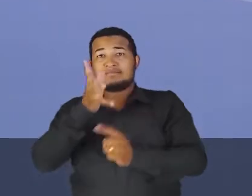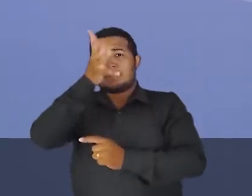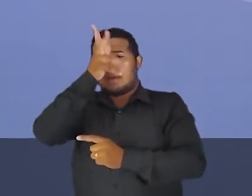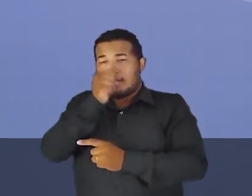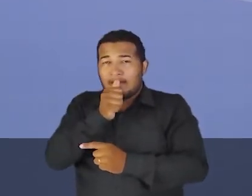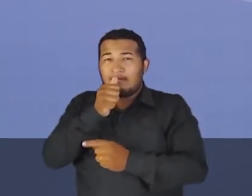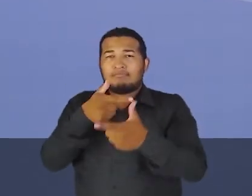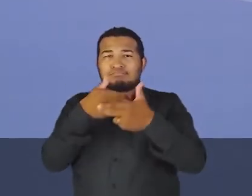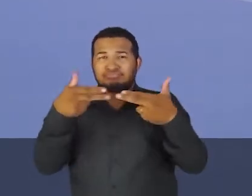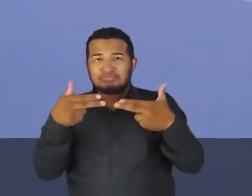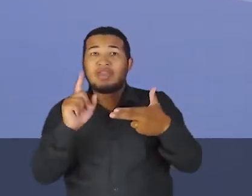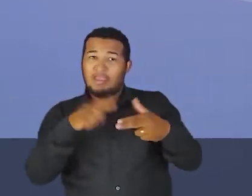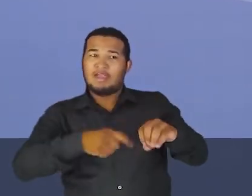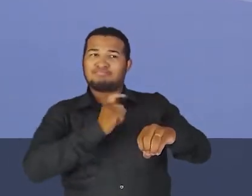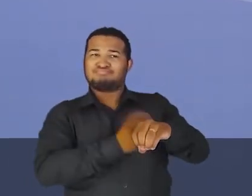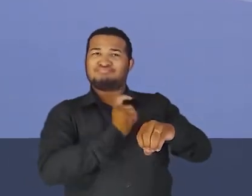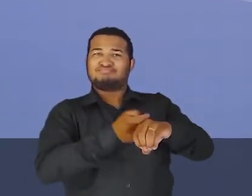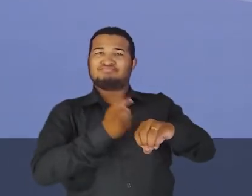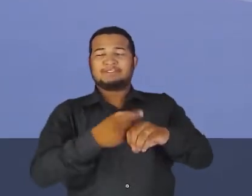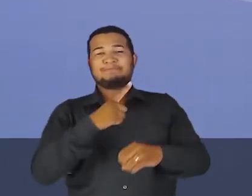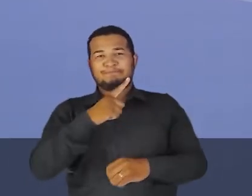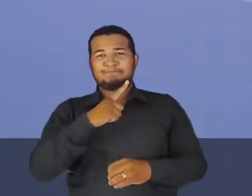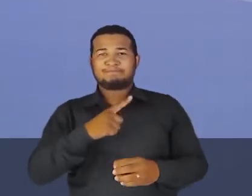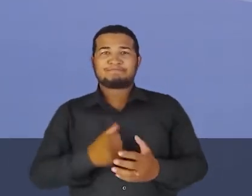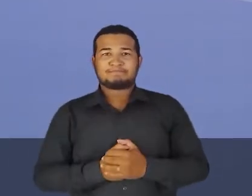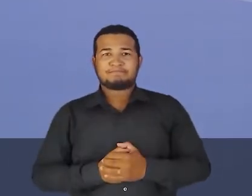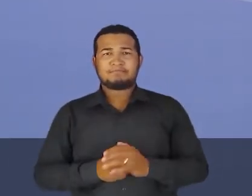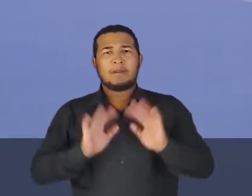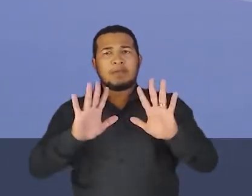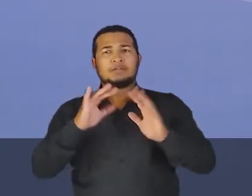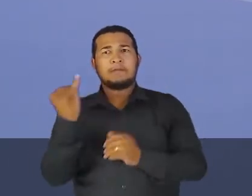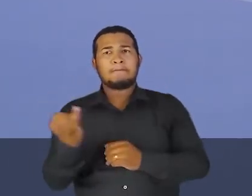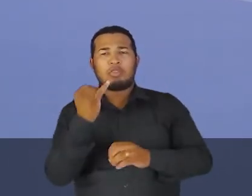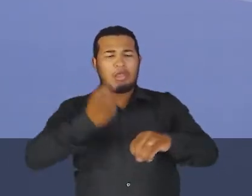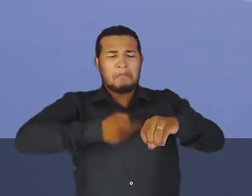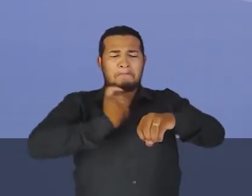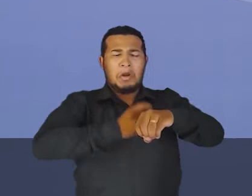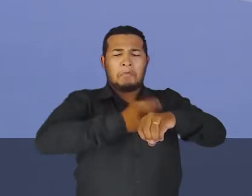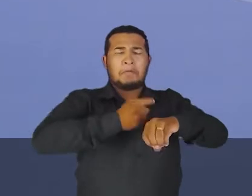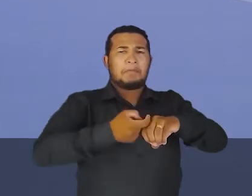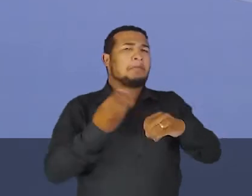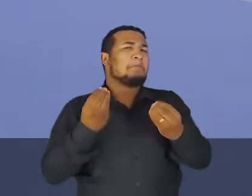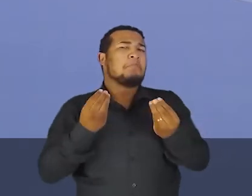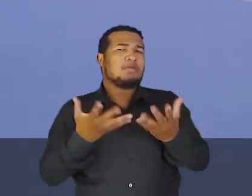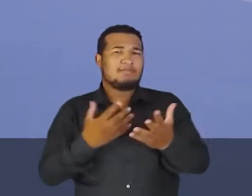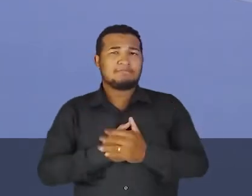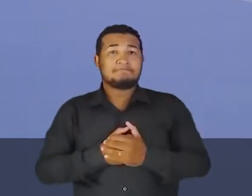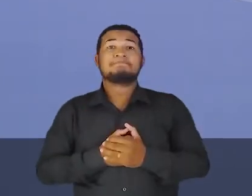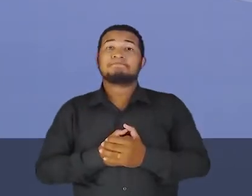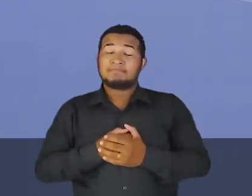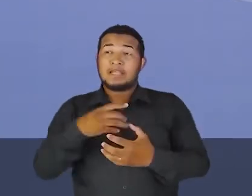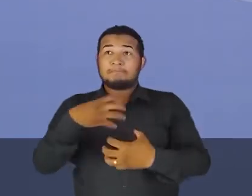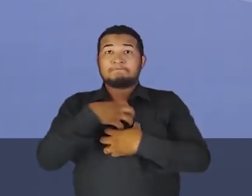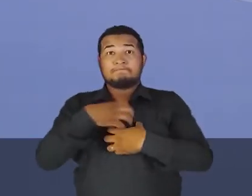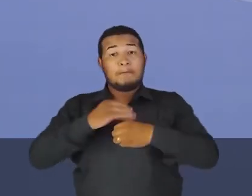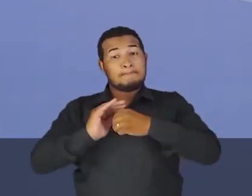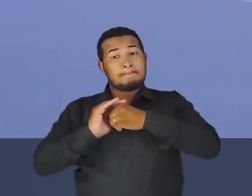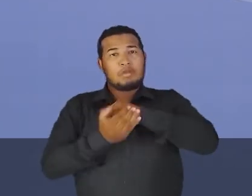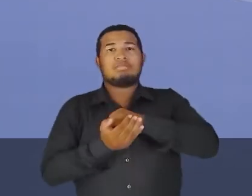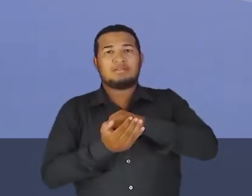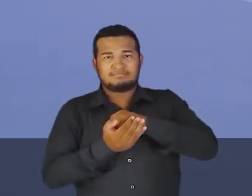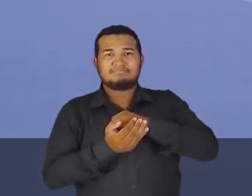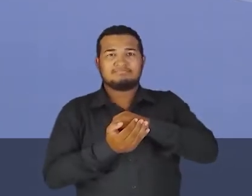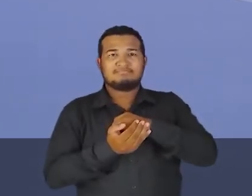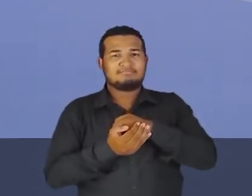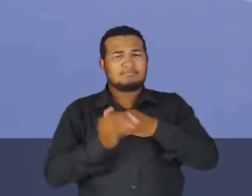aves, esses ovos possuem uma casca rígida. E qual a importância dessa casca rígida para os ovos? É uma forma de proteção. Não